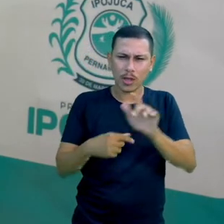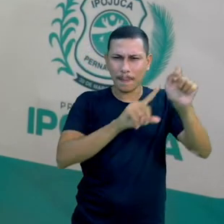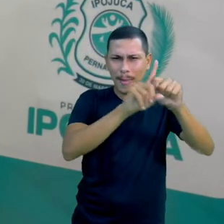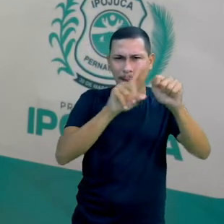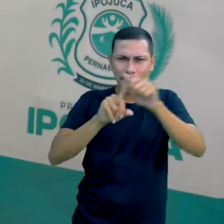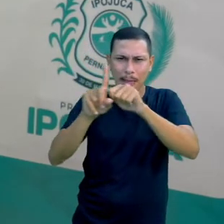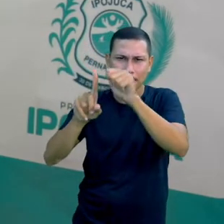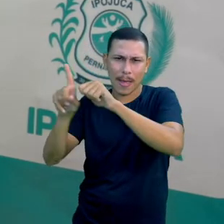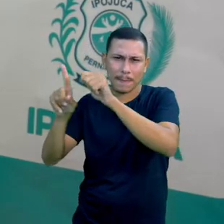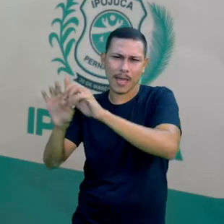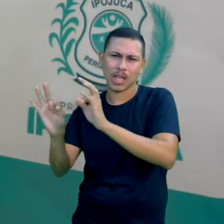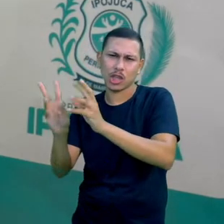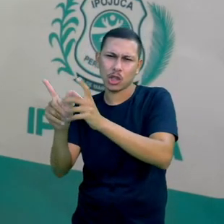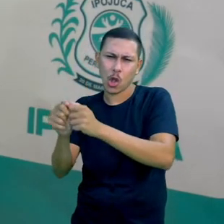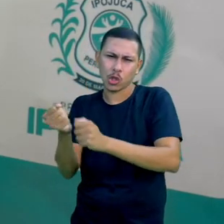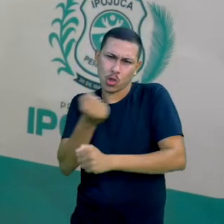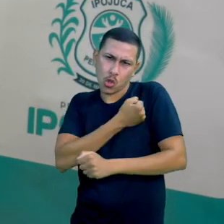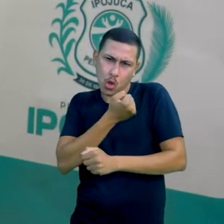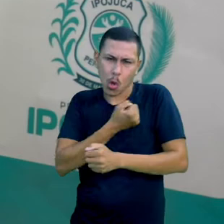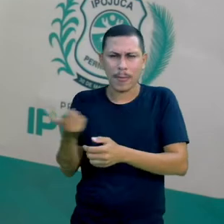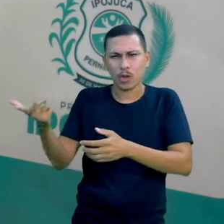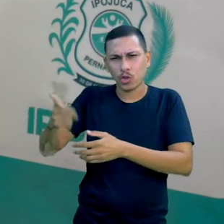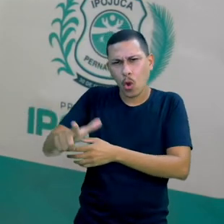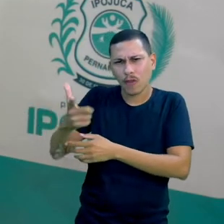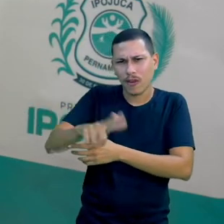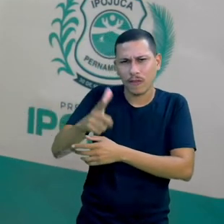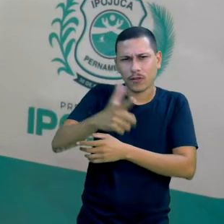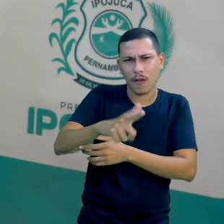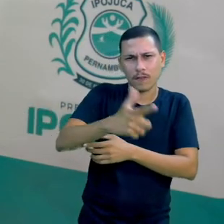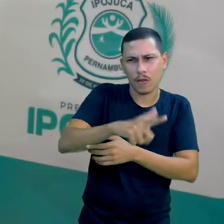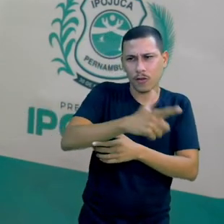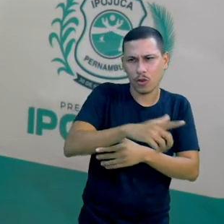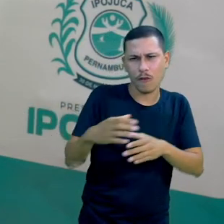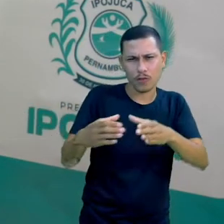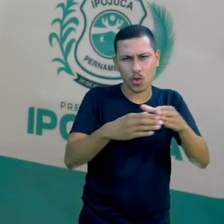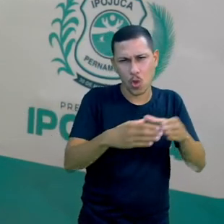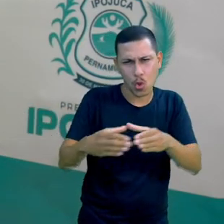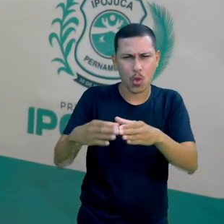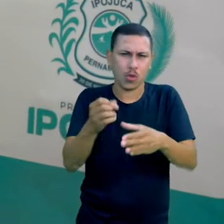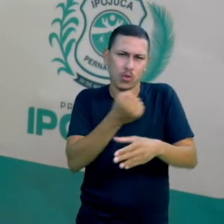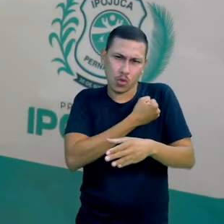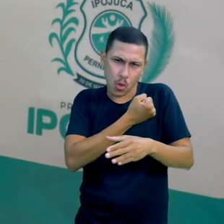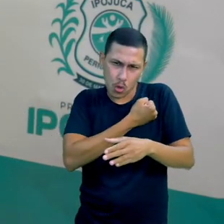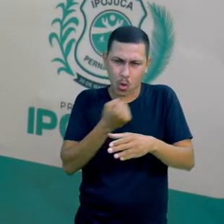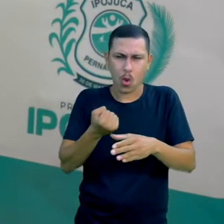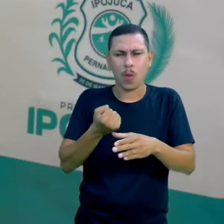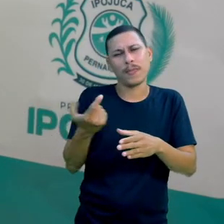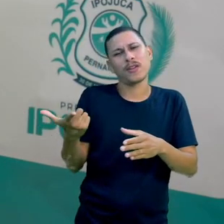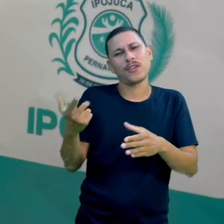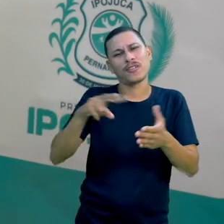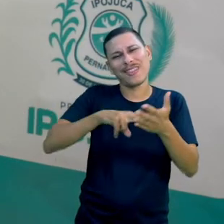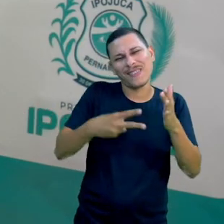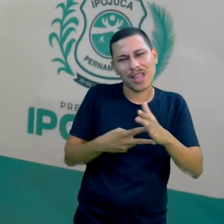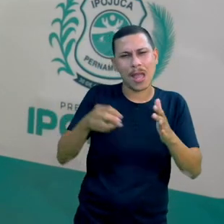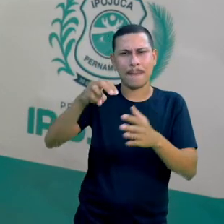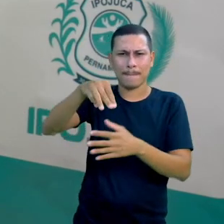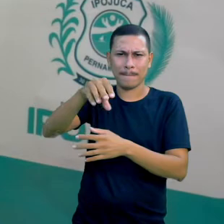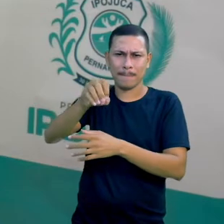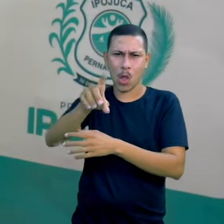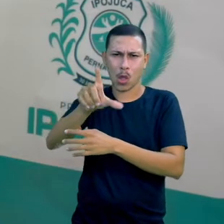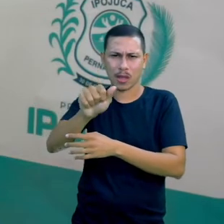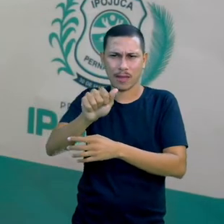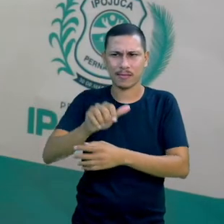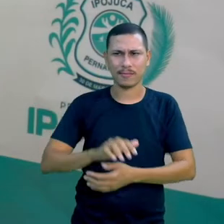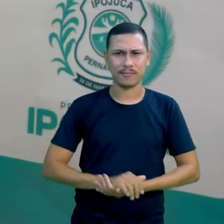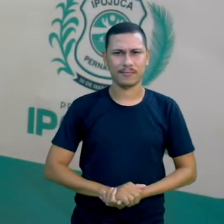Então, o número que é repetido no conjunto, maior repetido em um conjunto, é chamado de